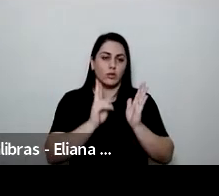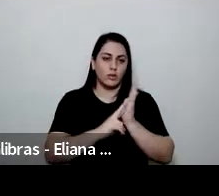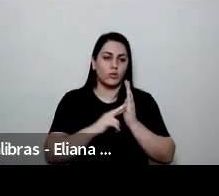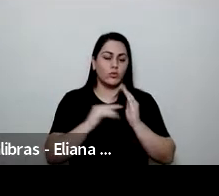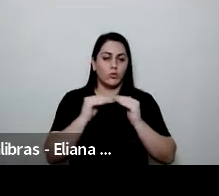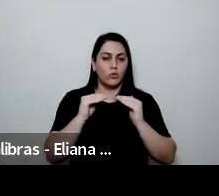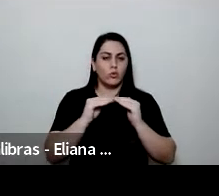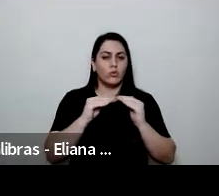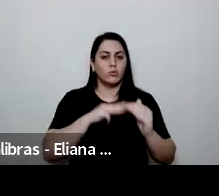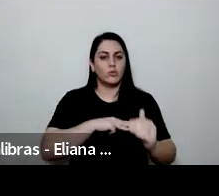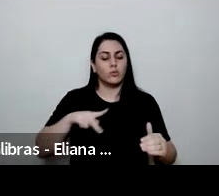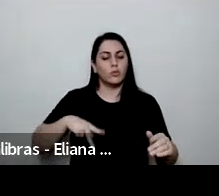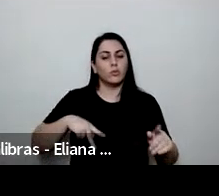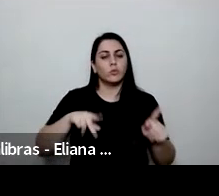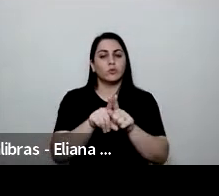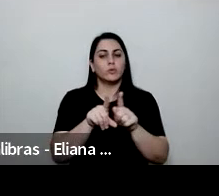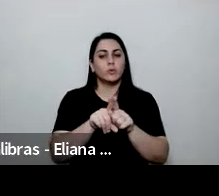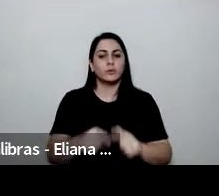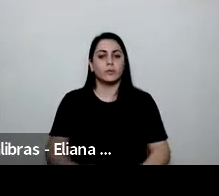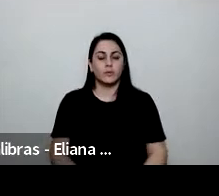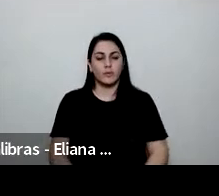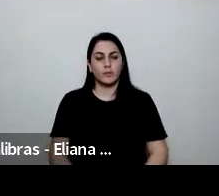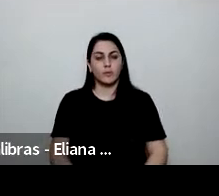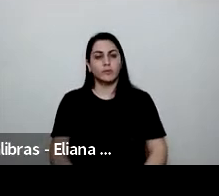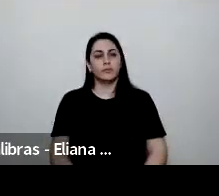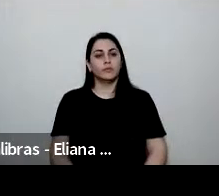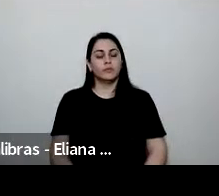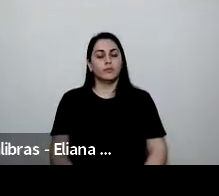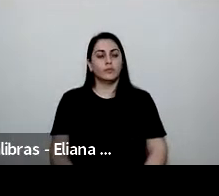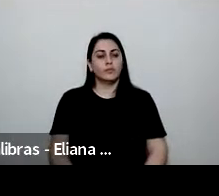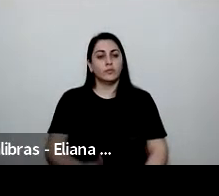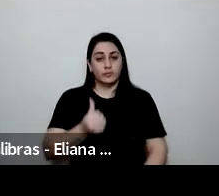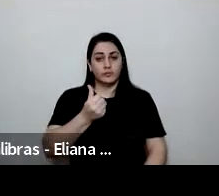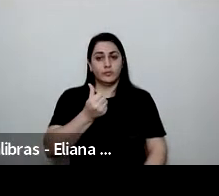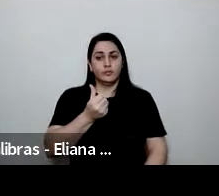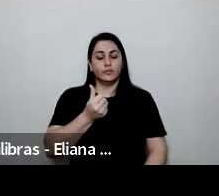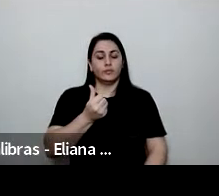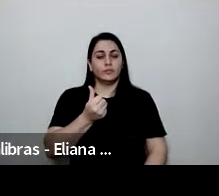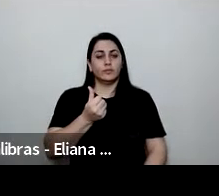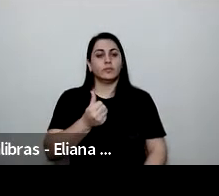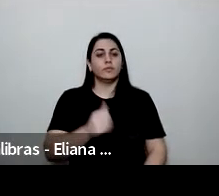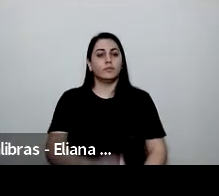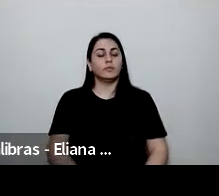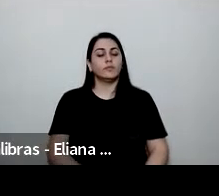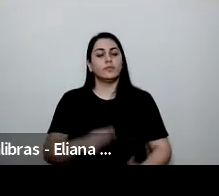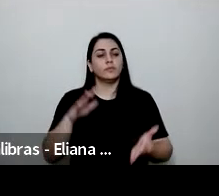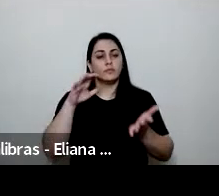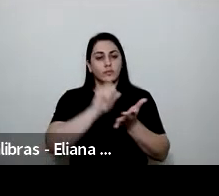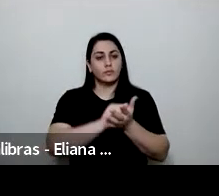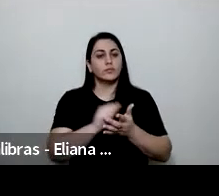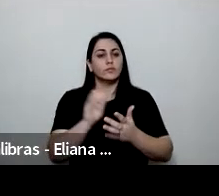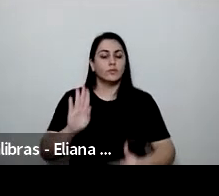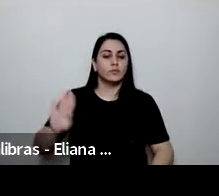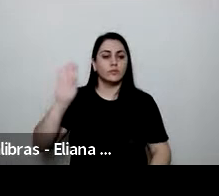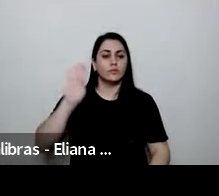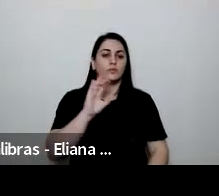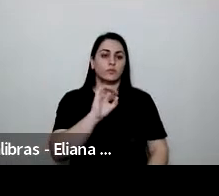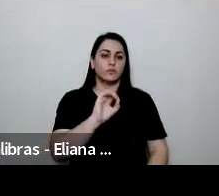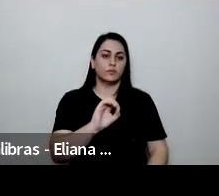acordo com o parecer do Ministério Público eleitoral para 6º registro de candidatura zero